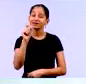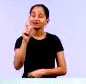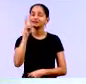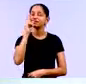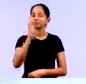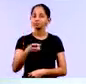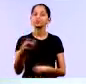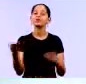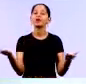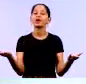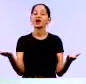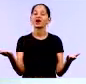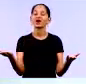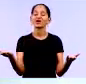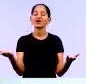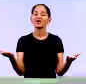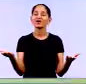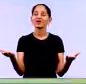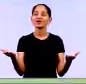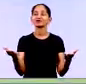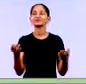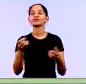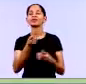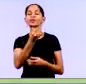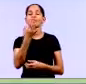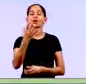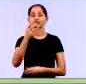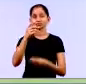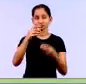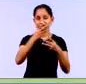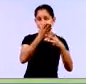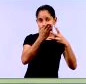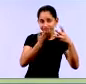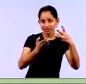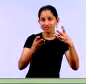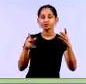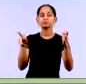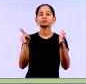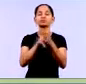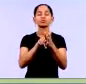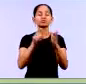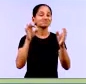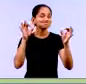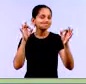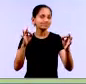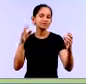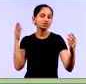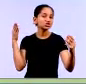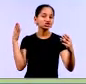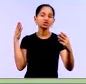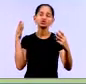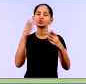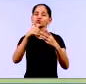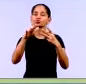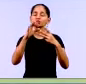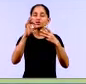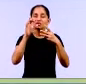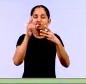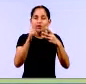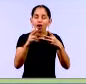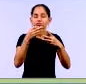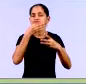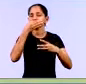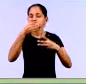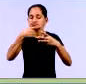de produção, tá? Ó, quais são os 3 orçamentos específicos que fornecem dados para o orçamento do custo de